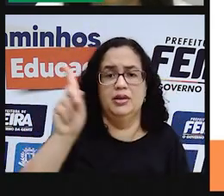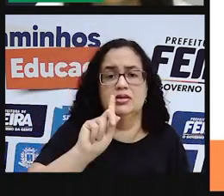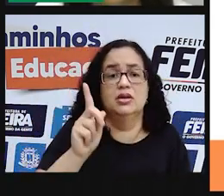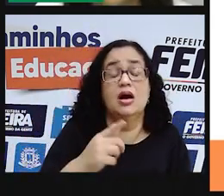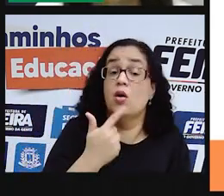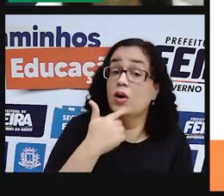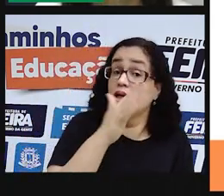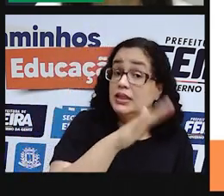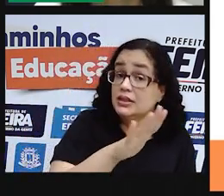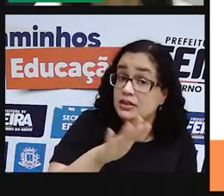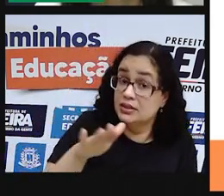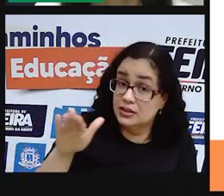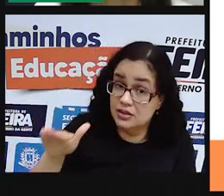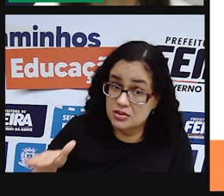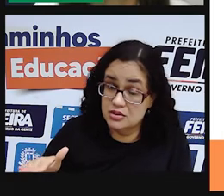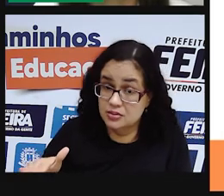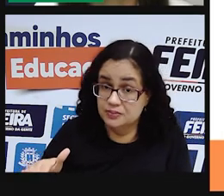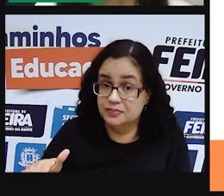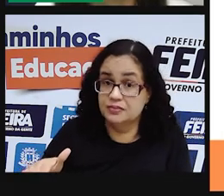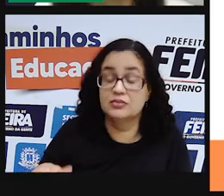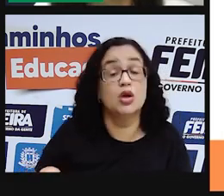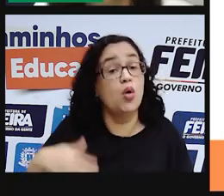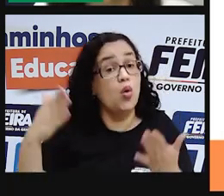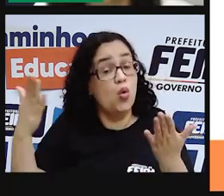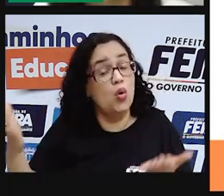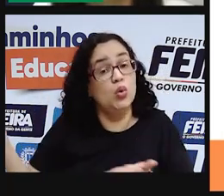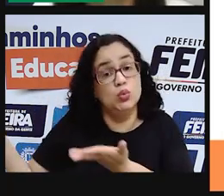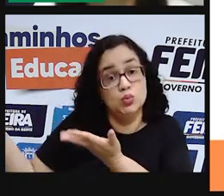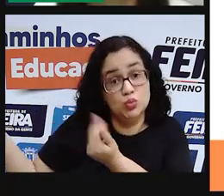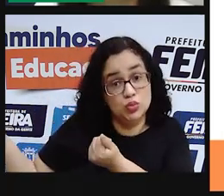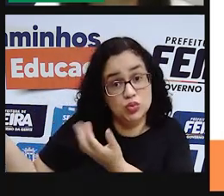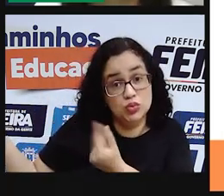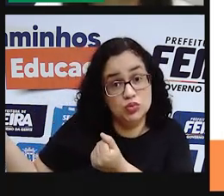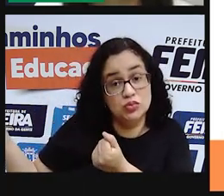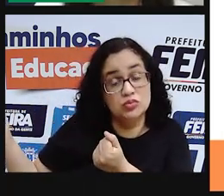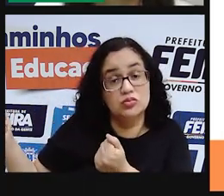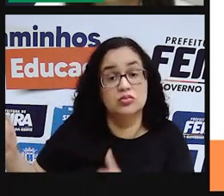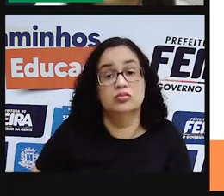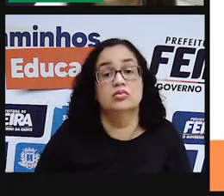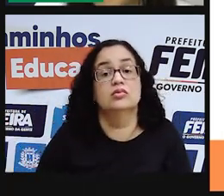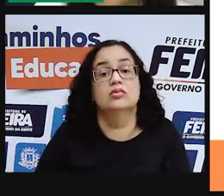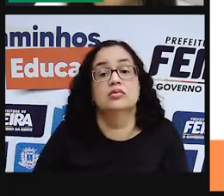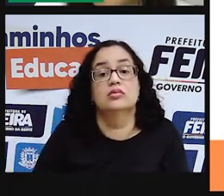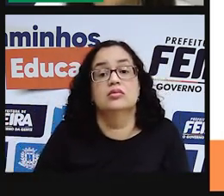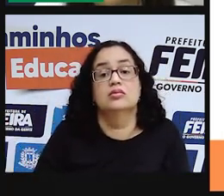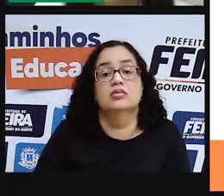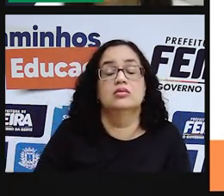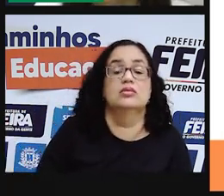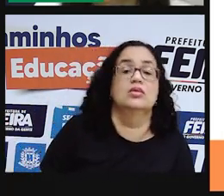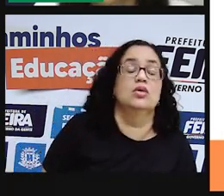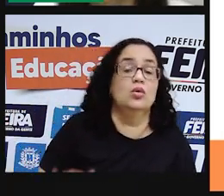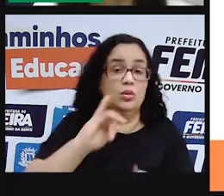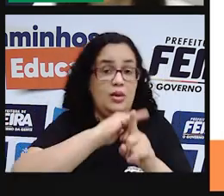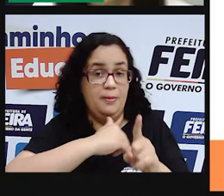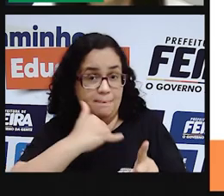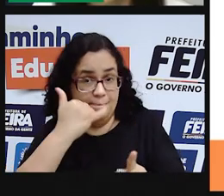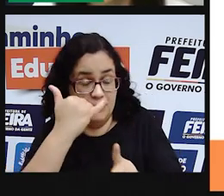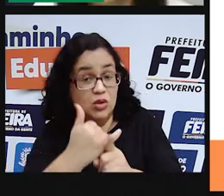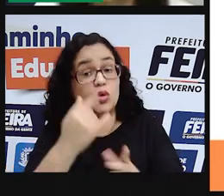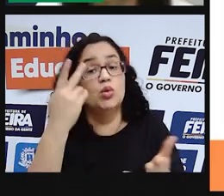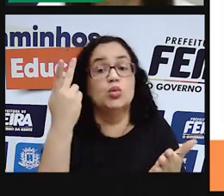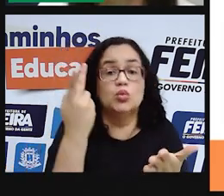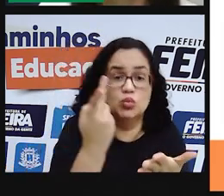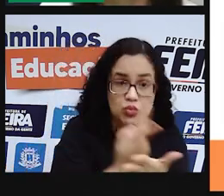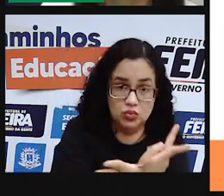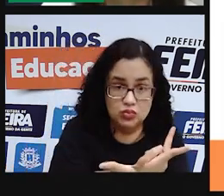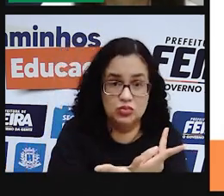uma criança, né? Ou então uma adolescente, tentar resolver certas situações onde o bullying está acontecendo,